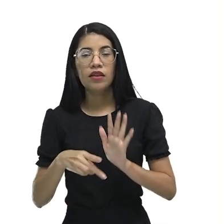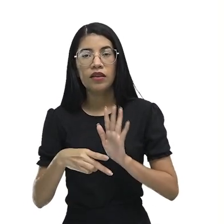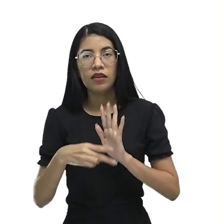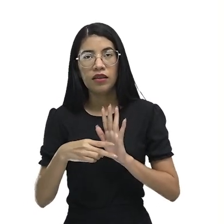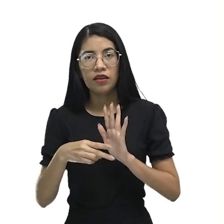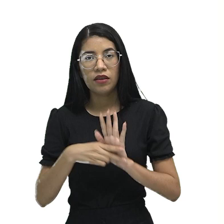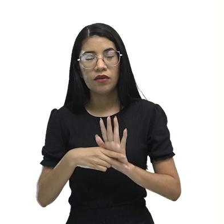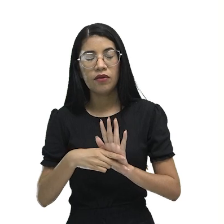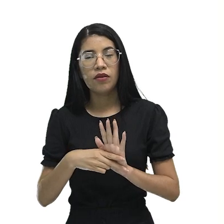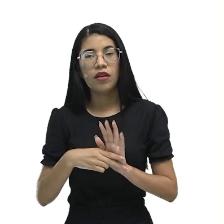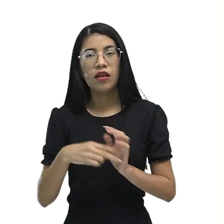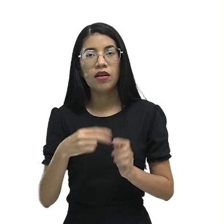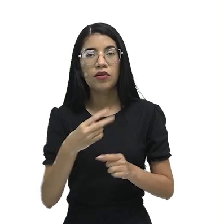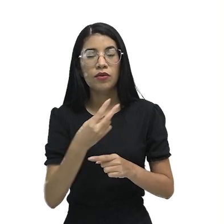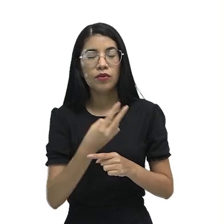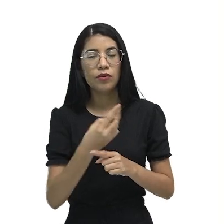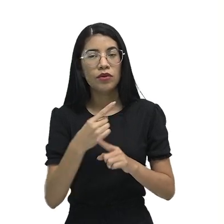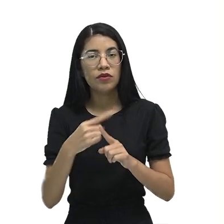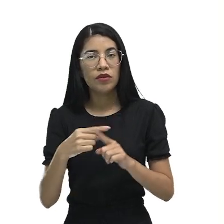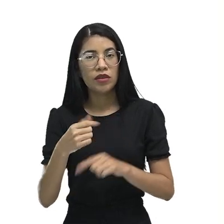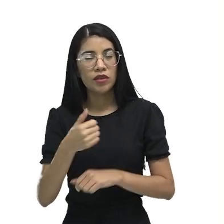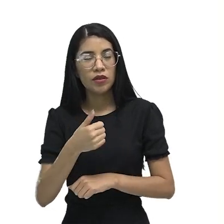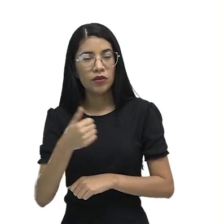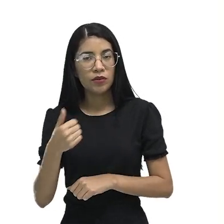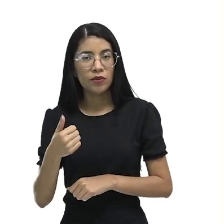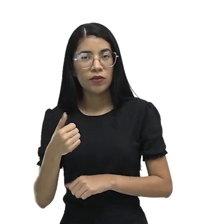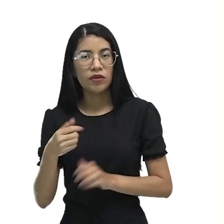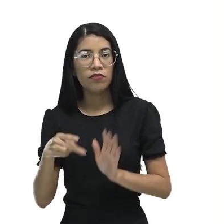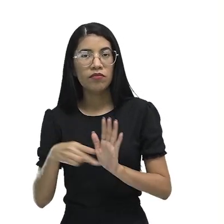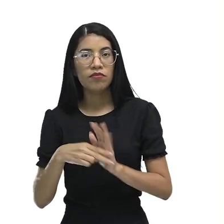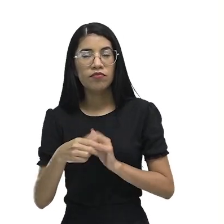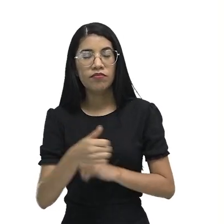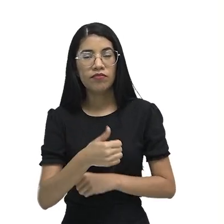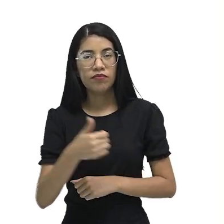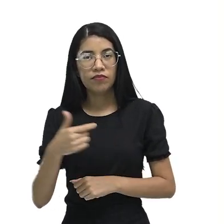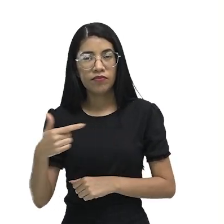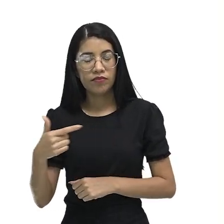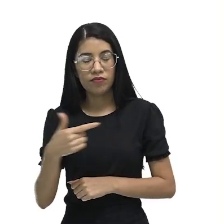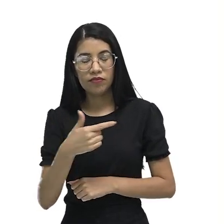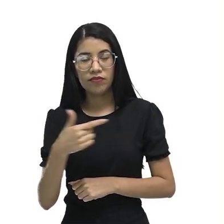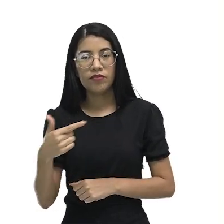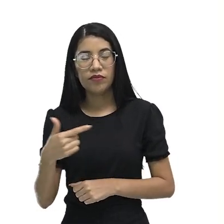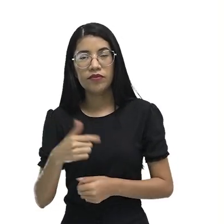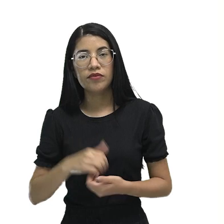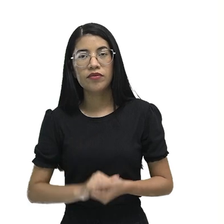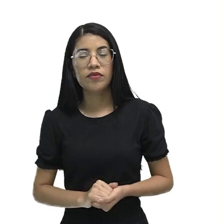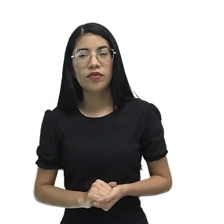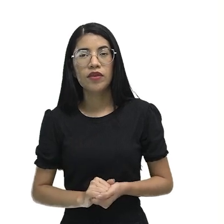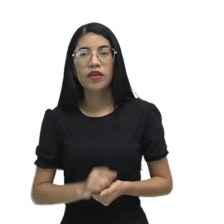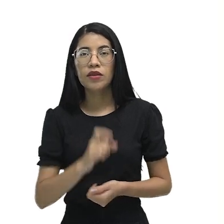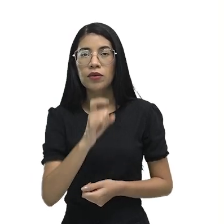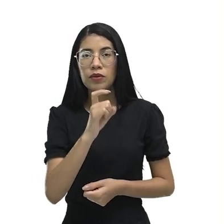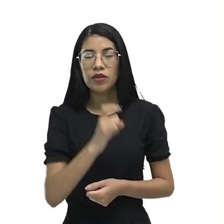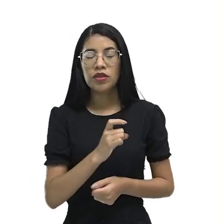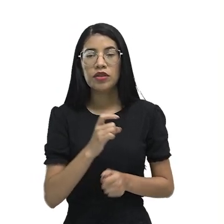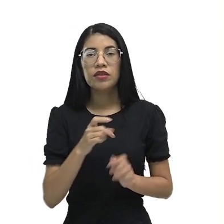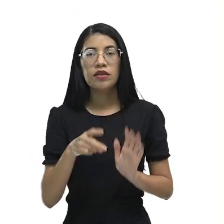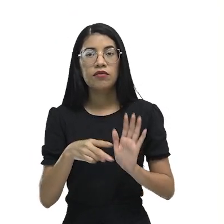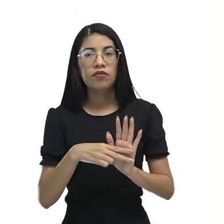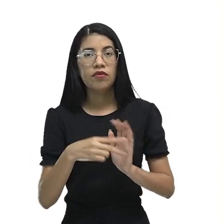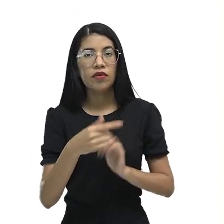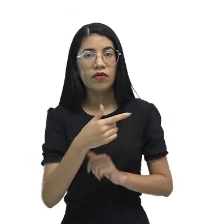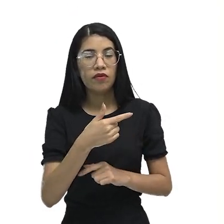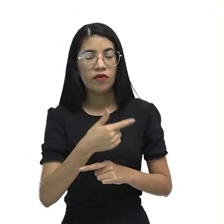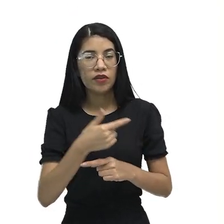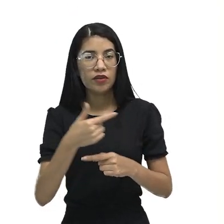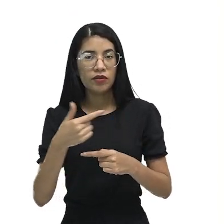igual a 2 vezes 11 é igual a 22. Então, x é igual a 22